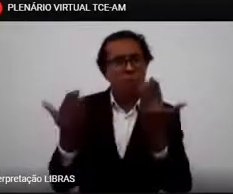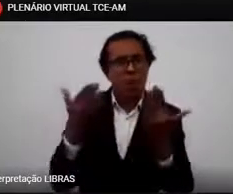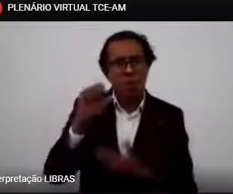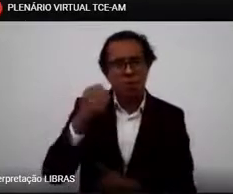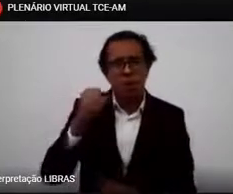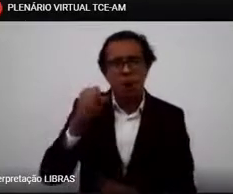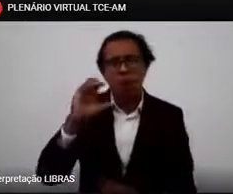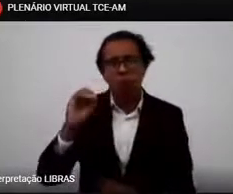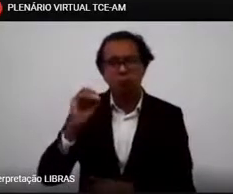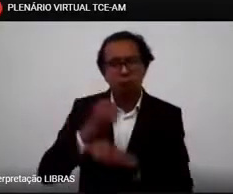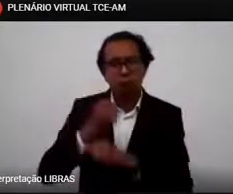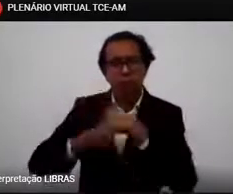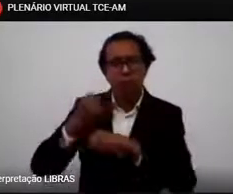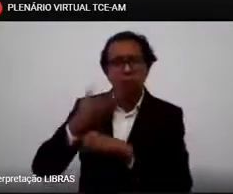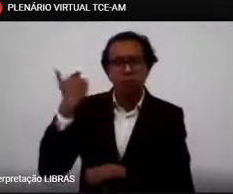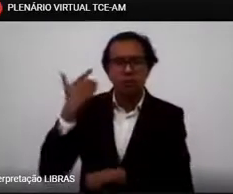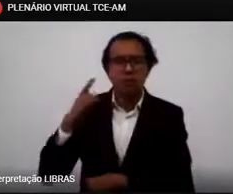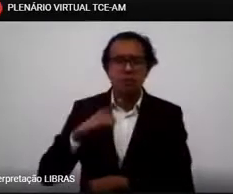mais longa.